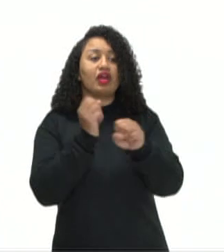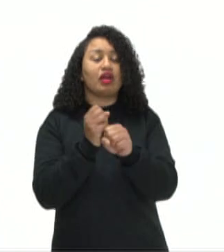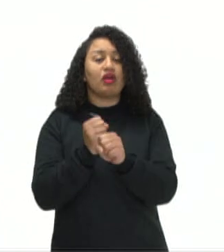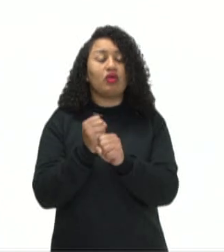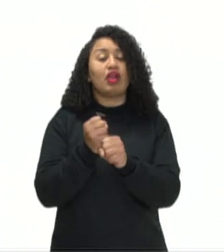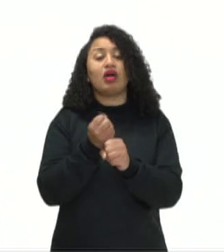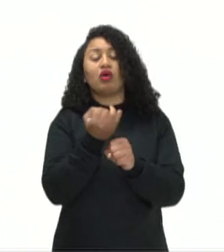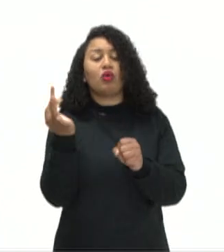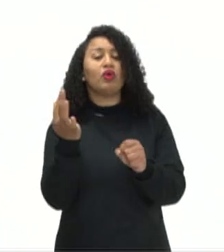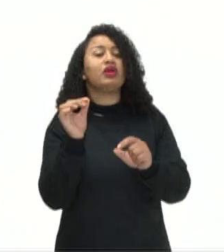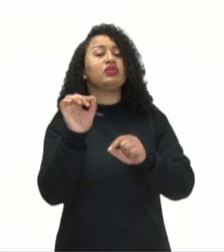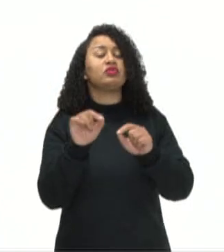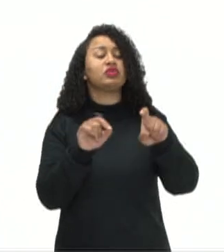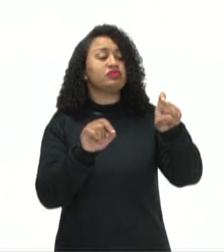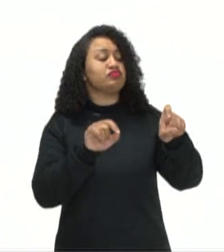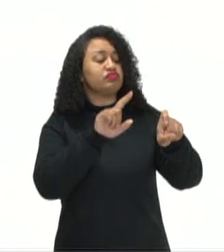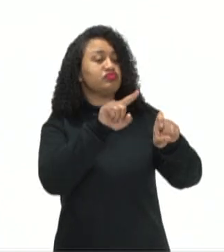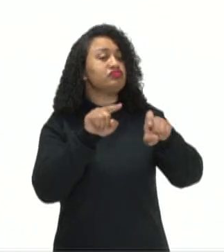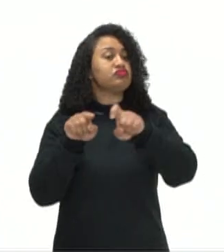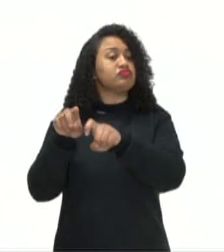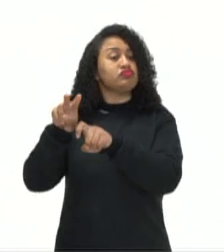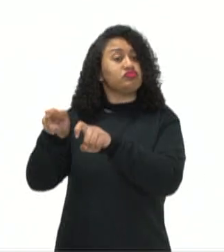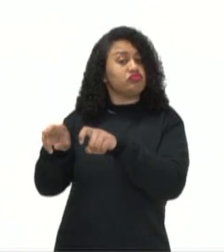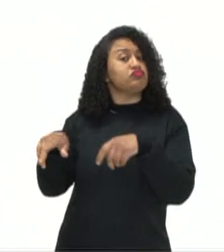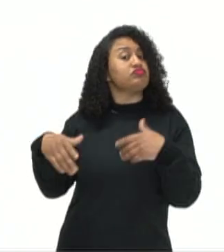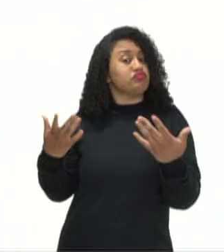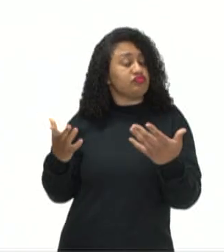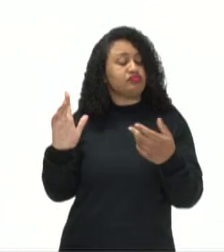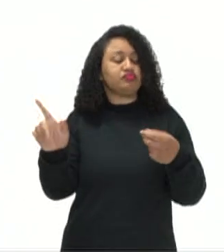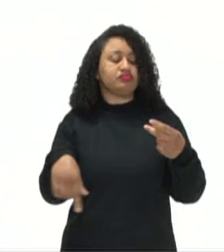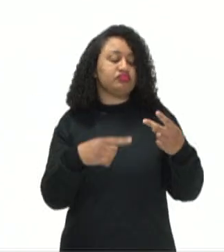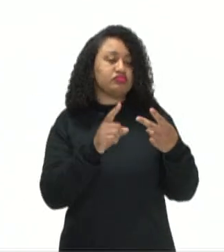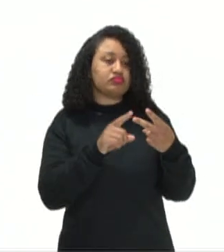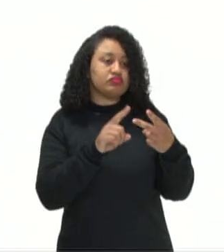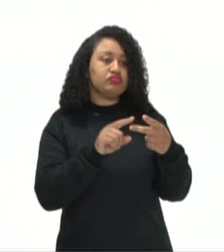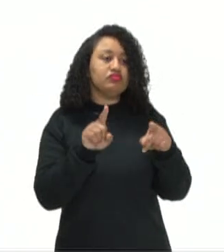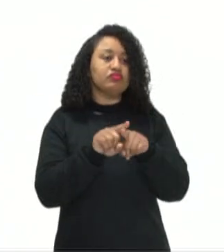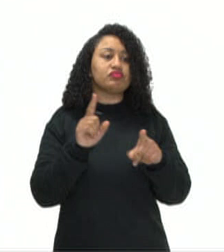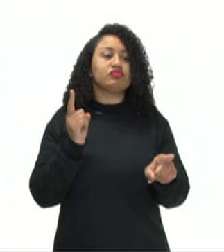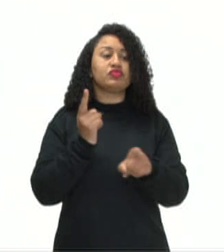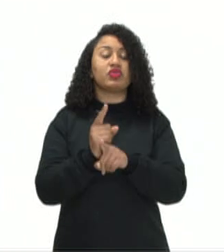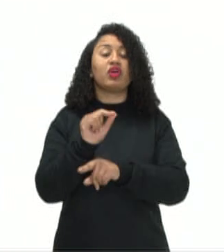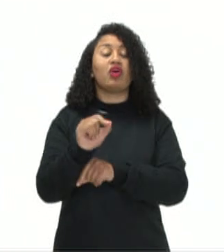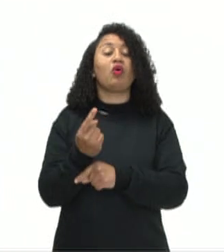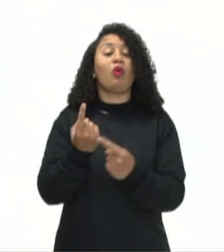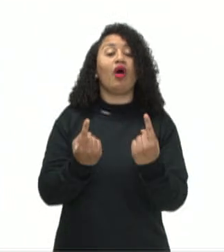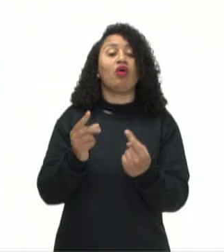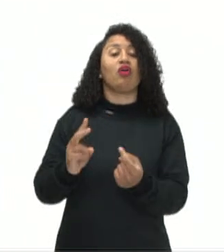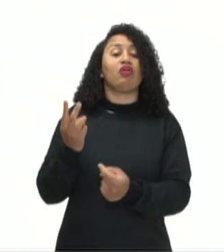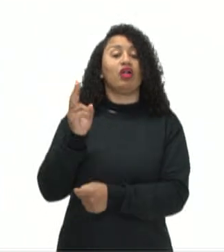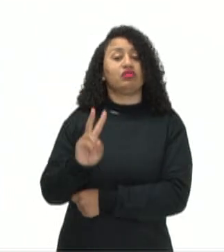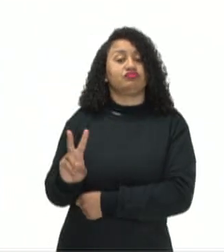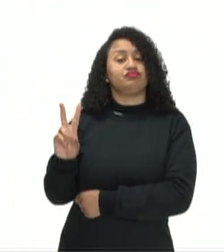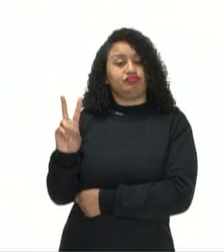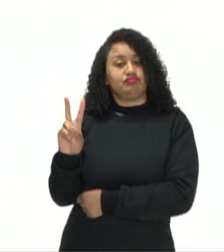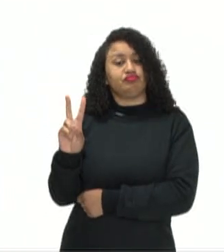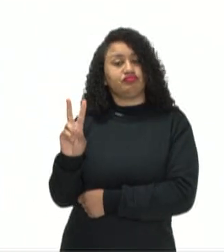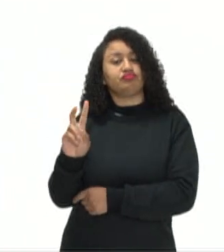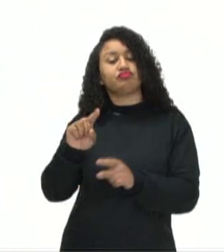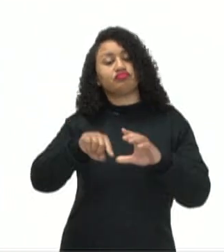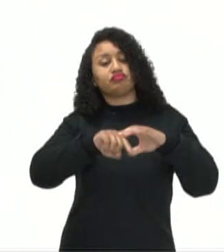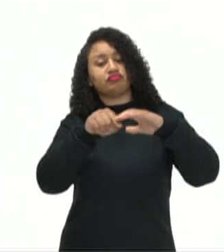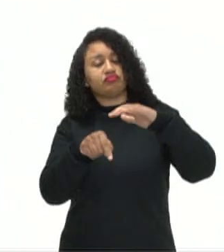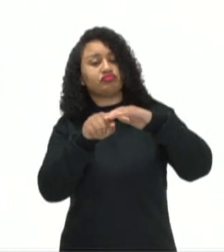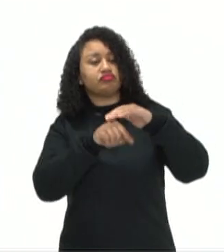função quadrática. Sabemos? Sabemos. Na sequência, encontrar o vértice dessa parábola e identificar seu valor